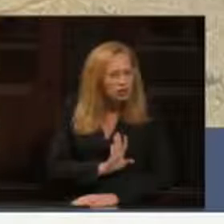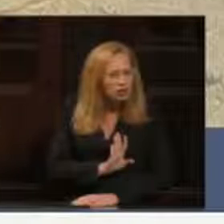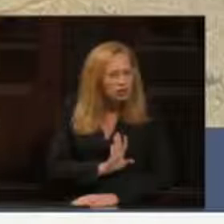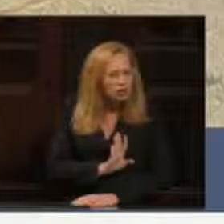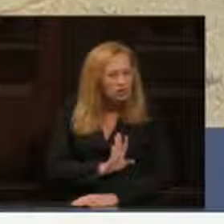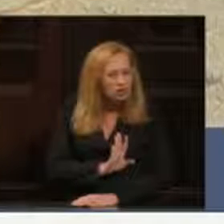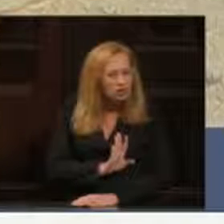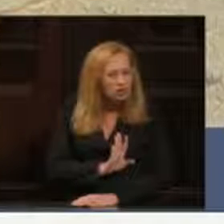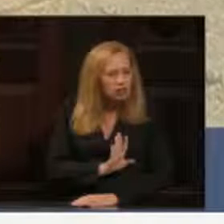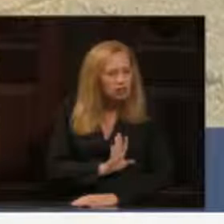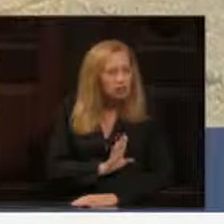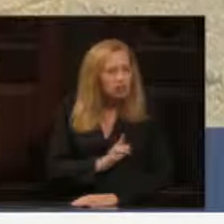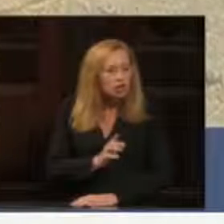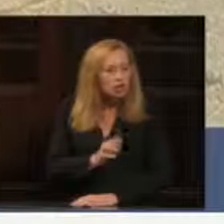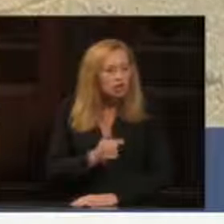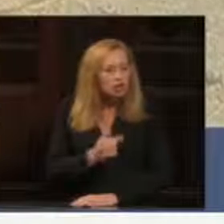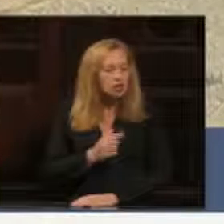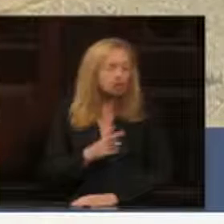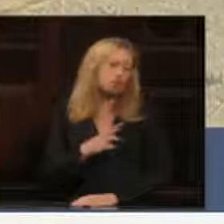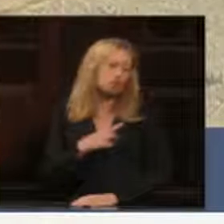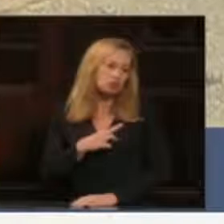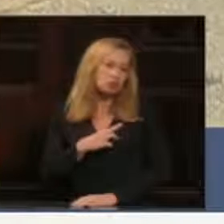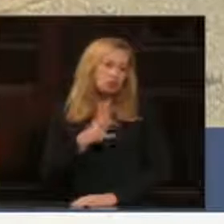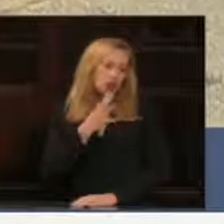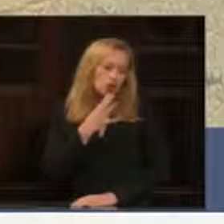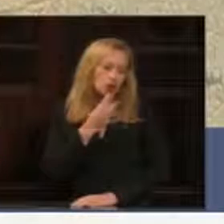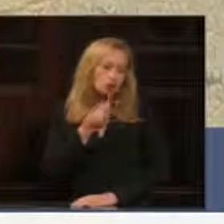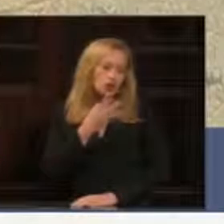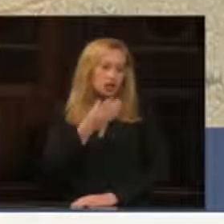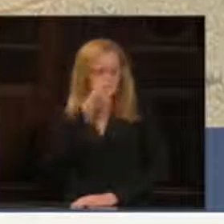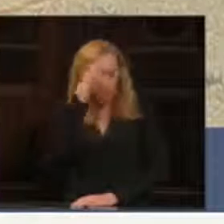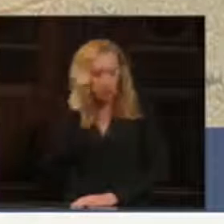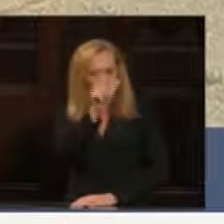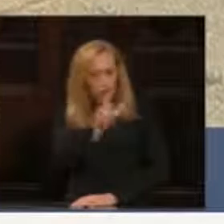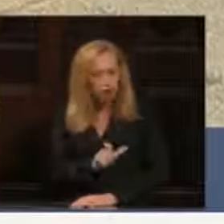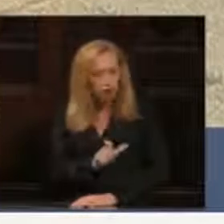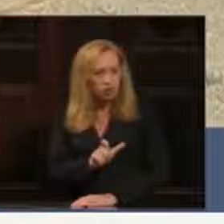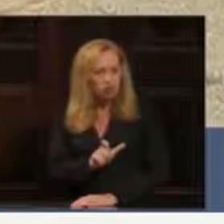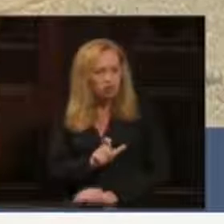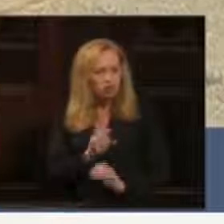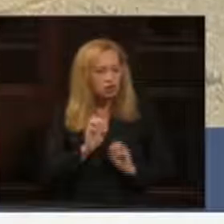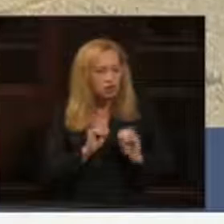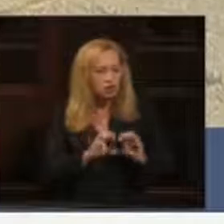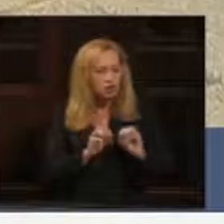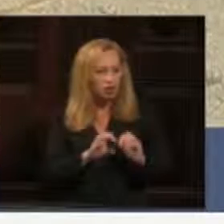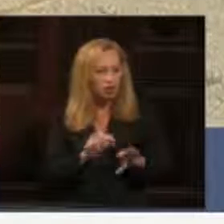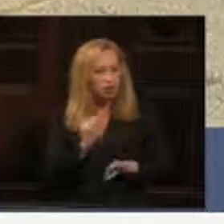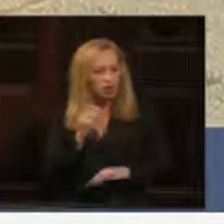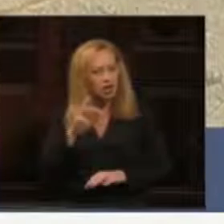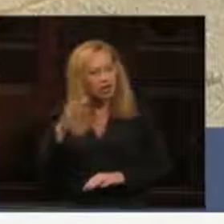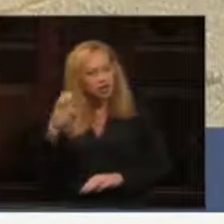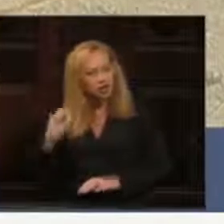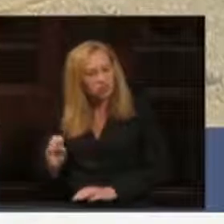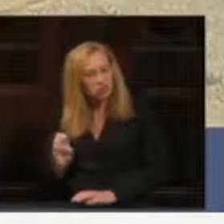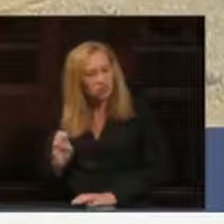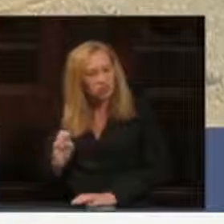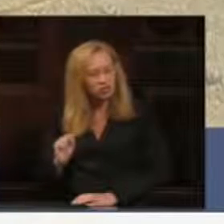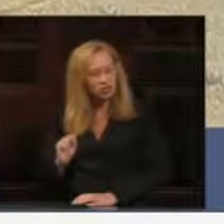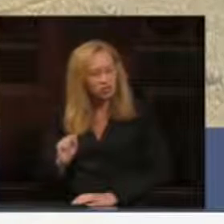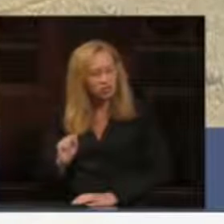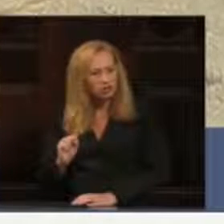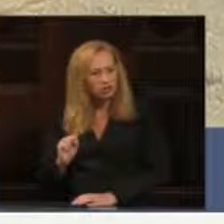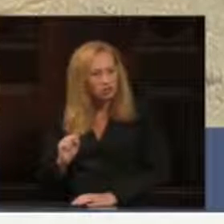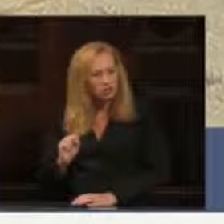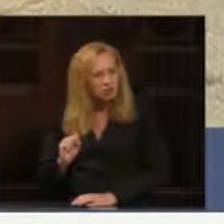próxima. Eu particularmente conheço bem o professor Marcelo Gleiser. Ele dá aula em Dartmouth, que é uma das universidades ali